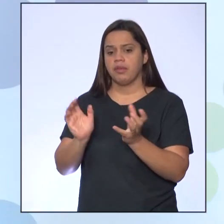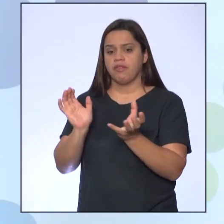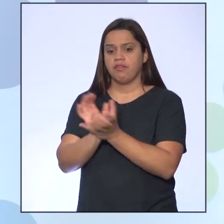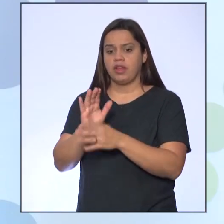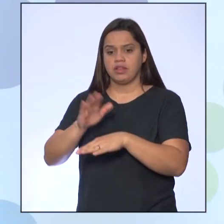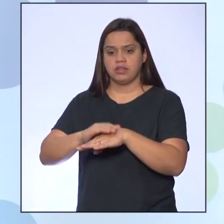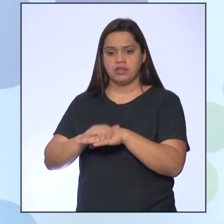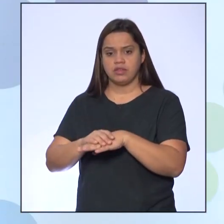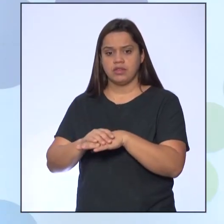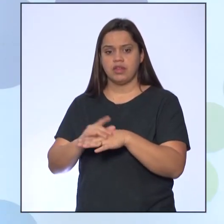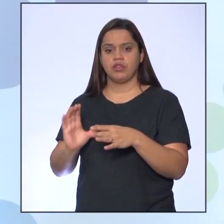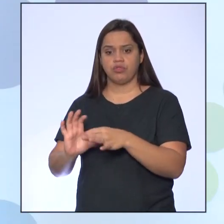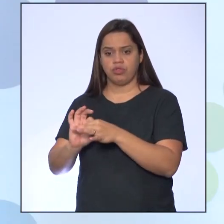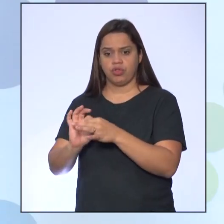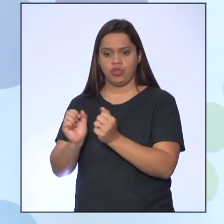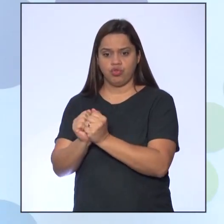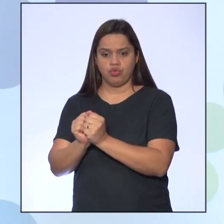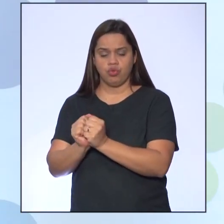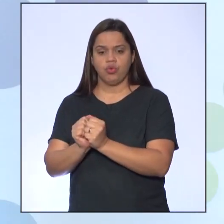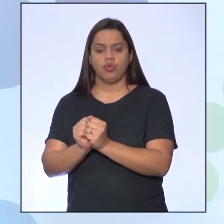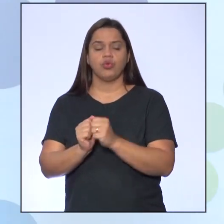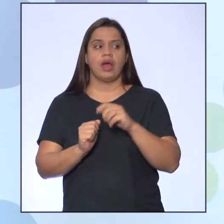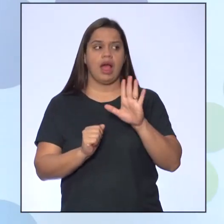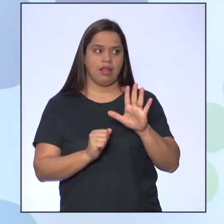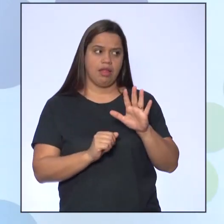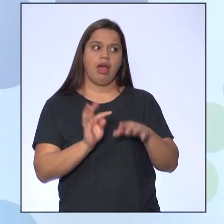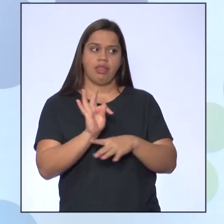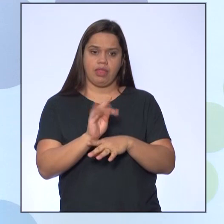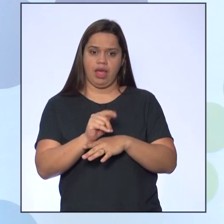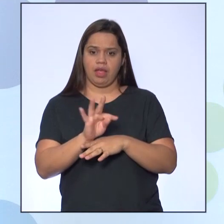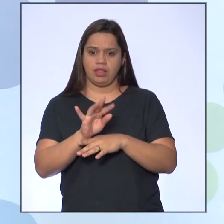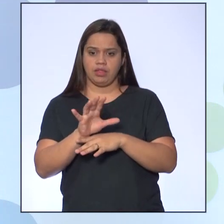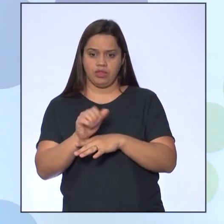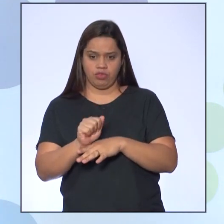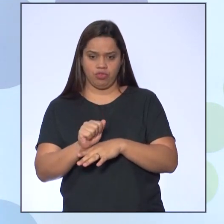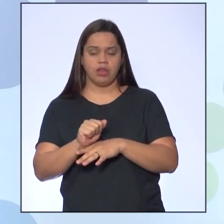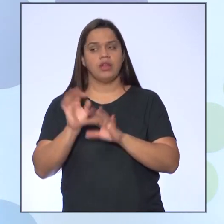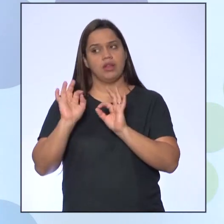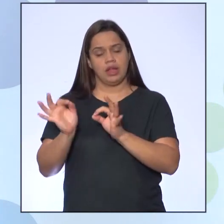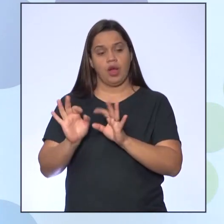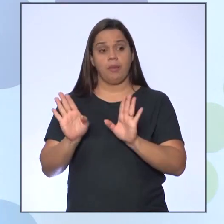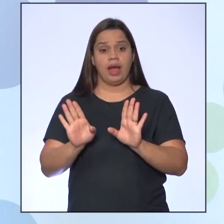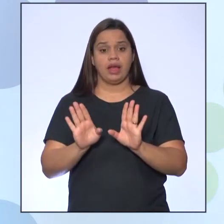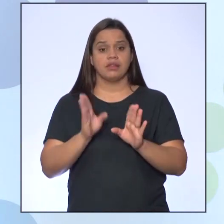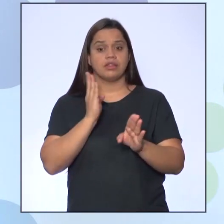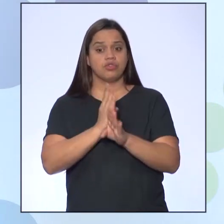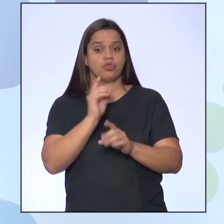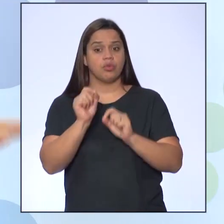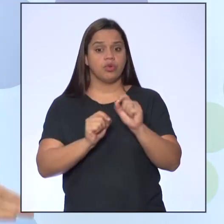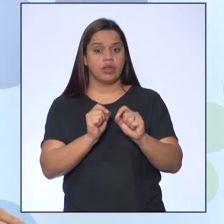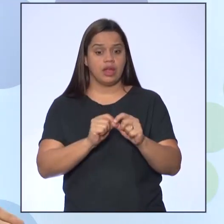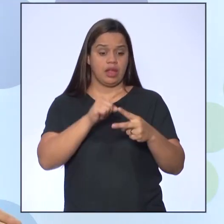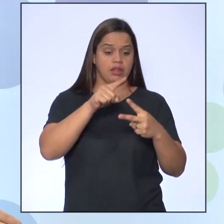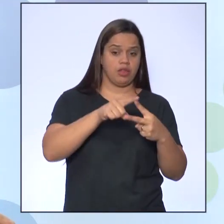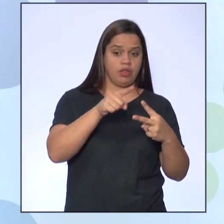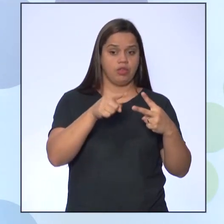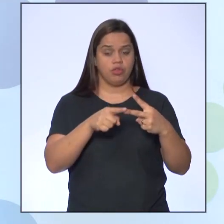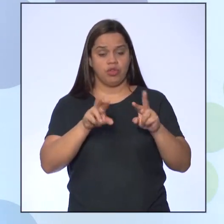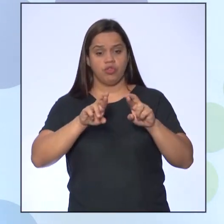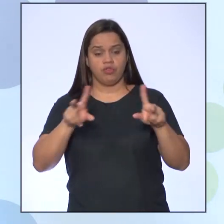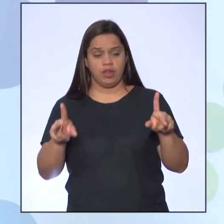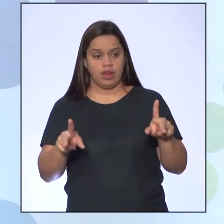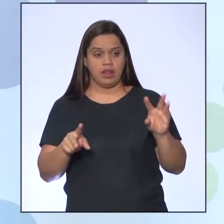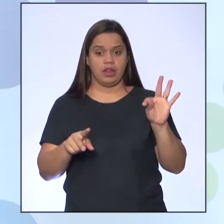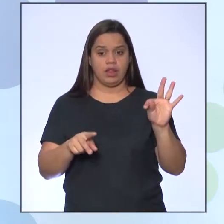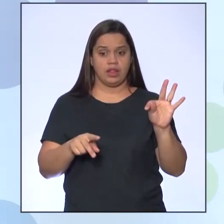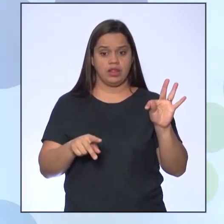tática, isso. isso mesmo. Só que aí hoje a gente vai focar na técnica. O legal é descobrir se vocês conseguirem entender a diferença entre